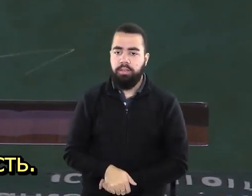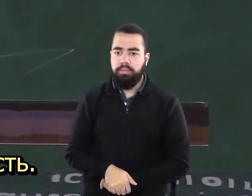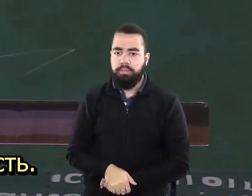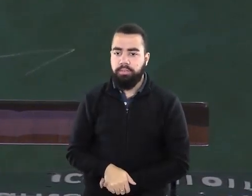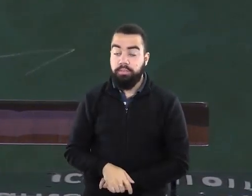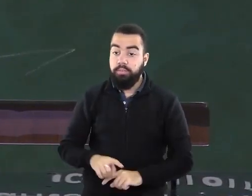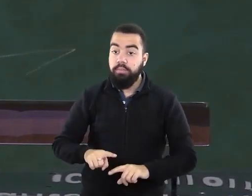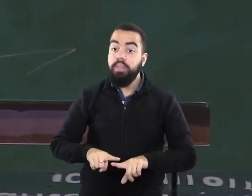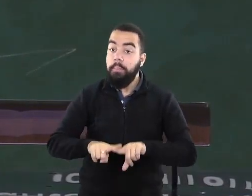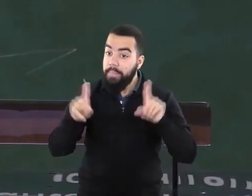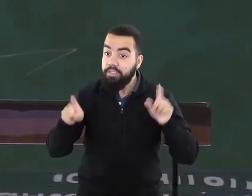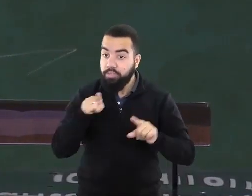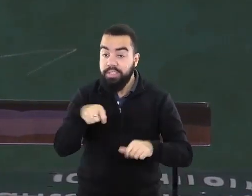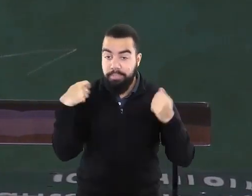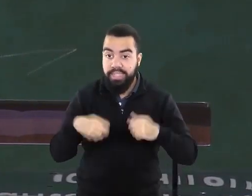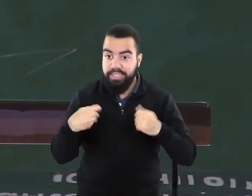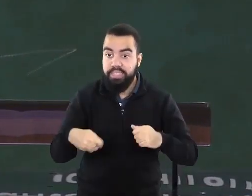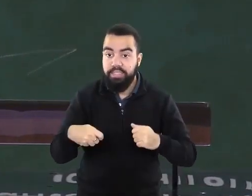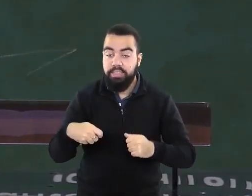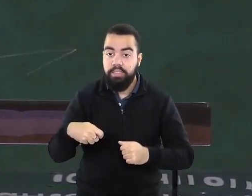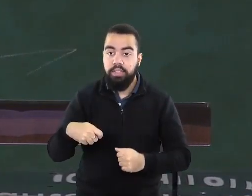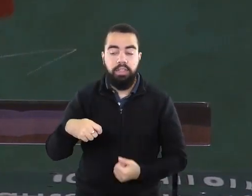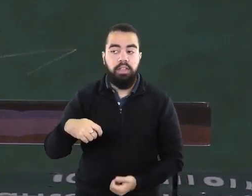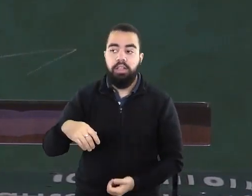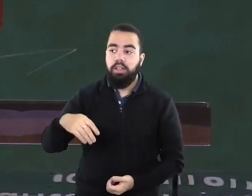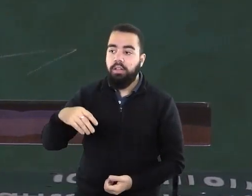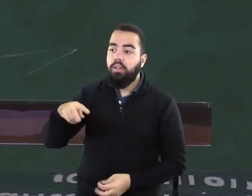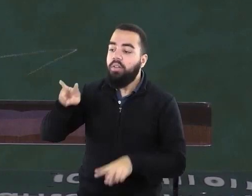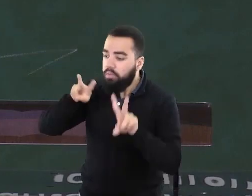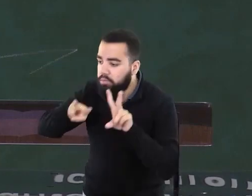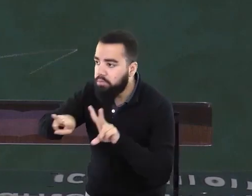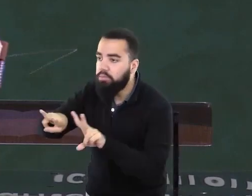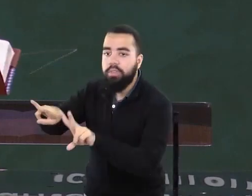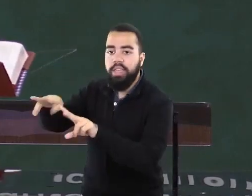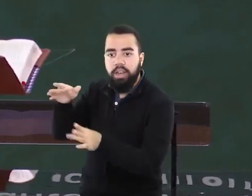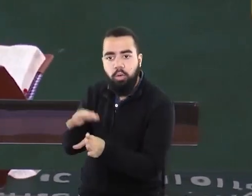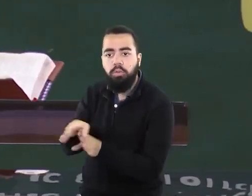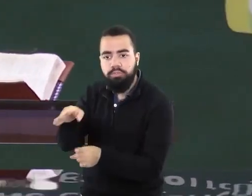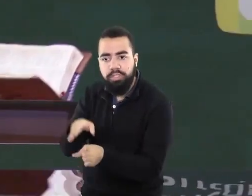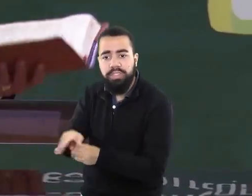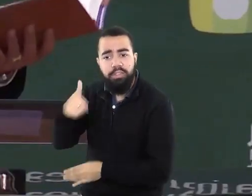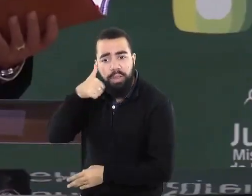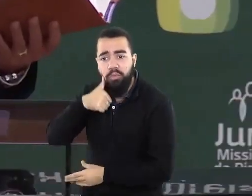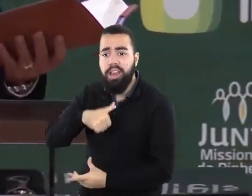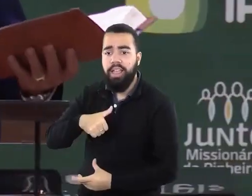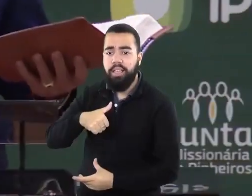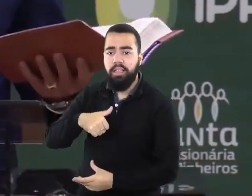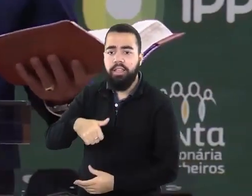sabedoria. Isso não tem a ver com ferir o princípio da submissão. Bom,